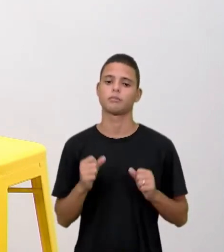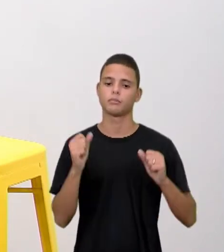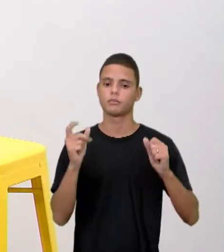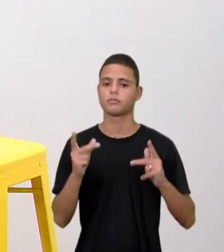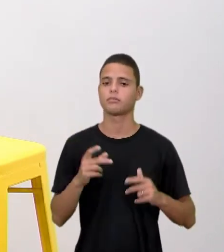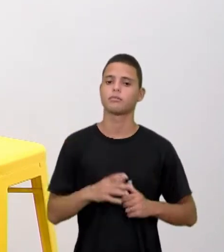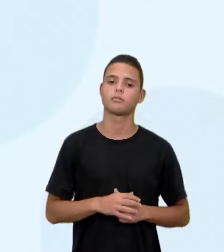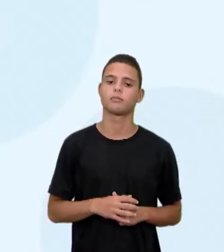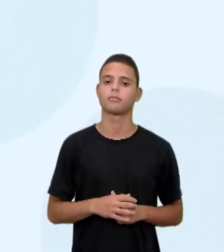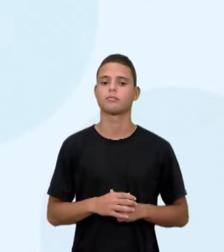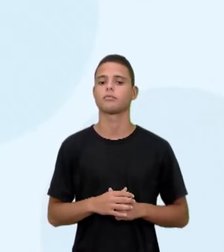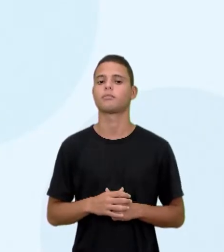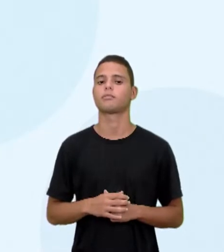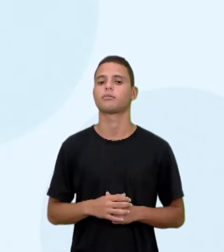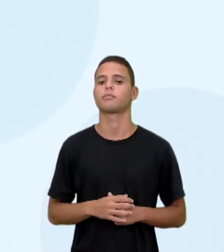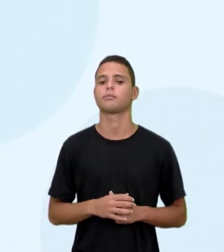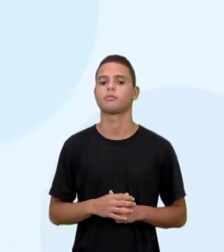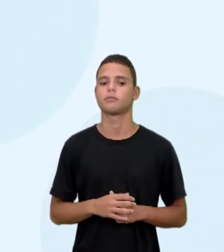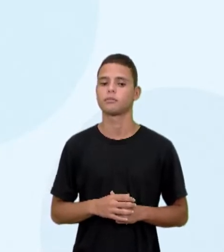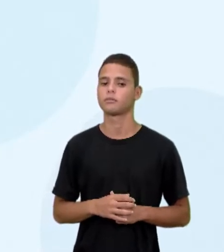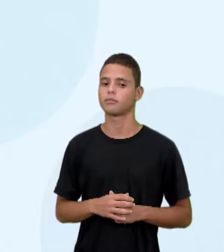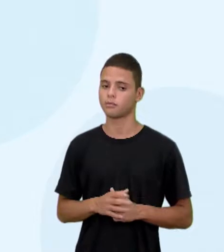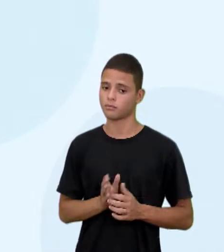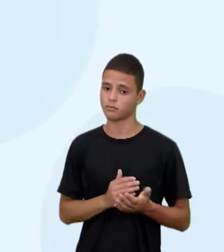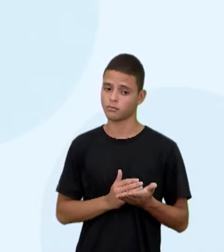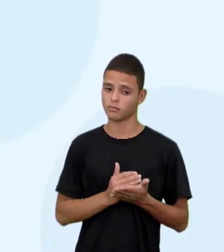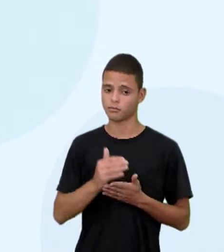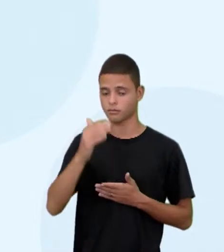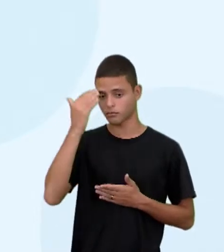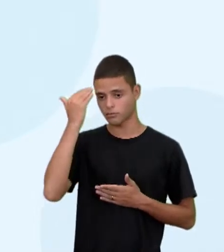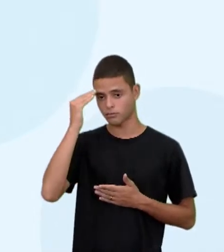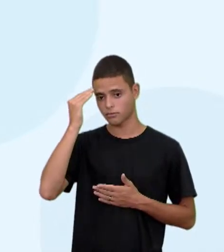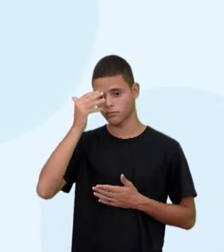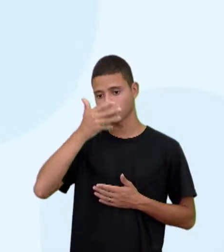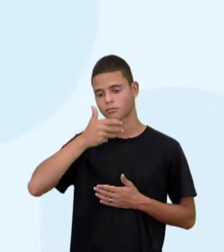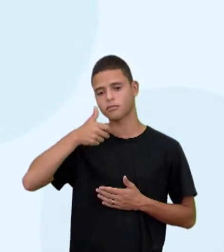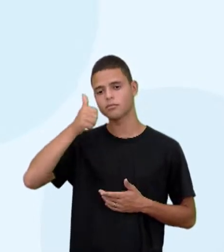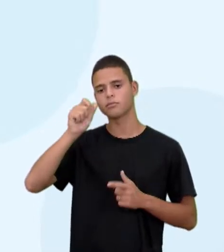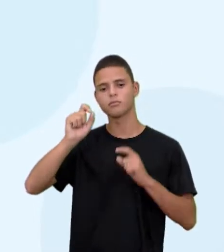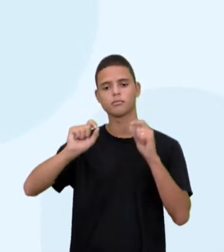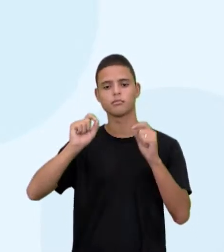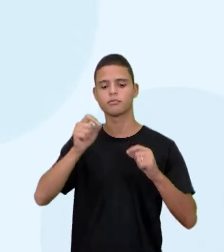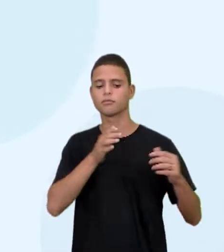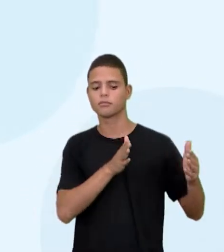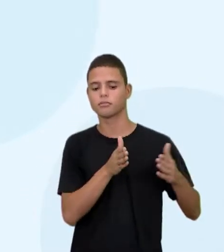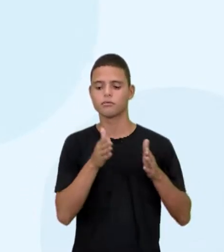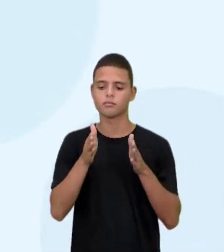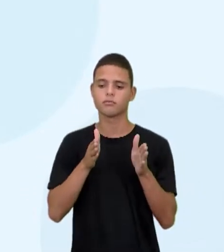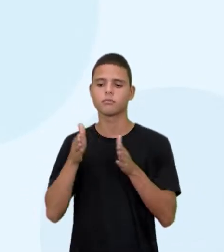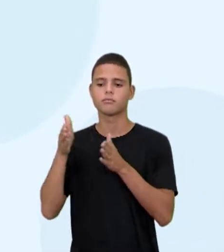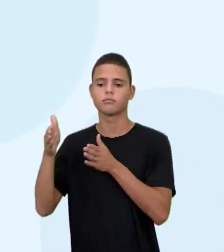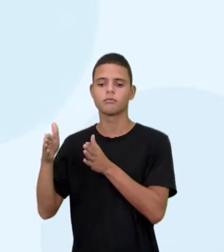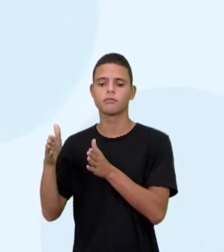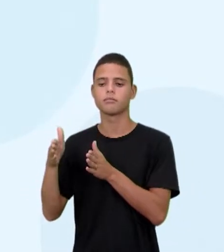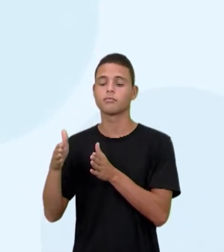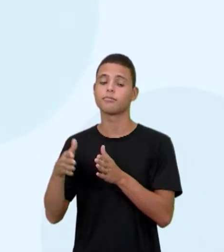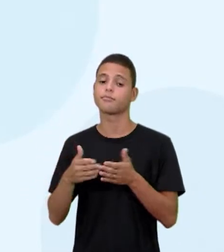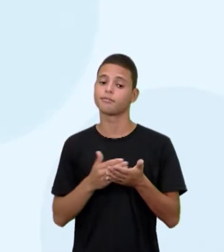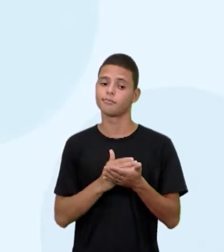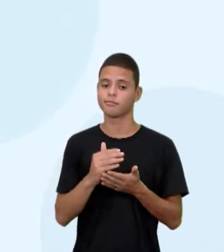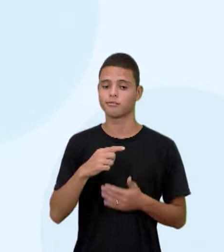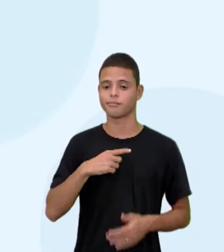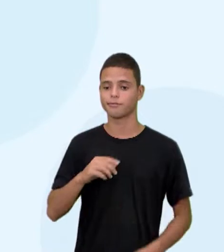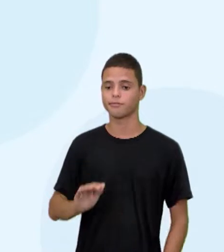melhor idade, né? Então, a gente vai começar a entender um pouco melhor o que cada uma dessas etapas são. Então, para começar, a gente tem a infância,